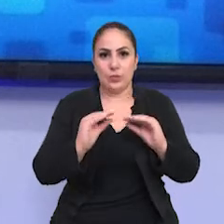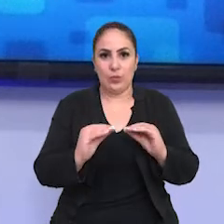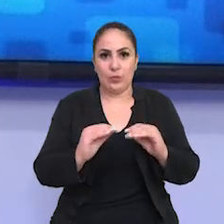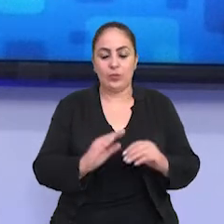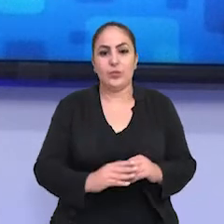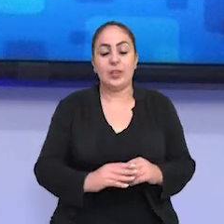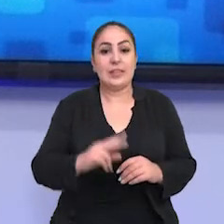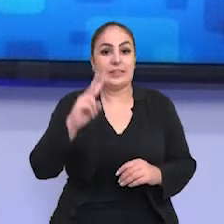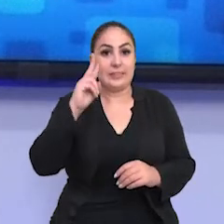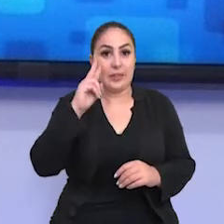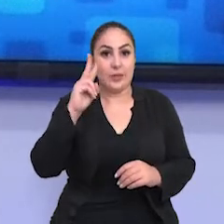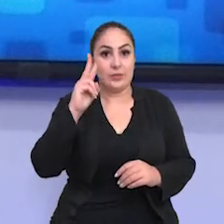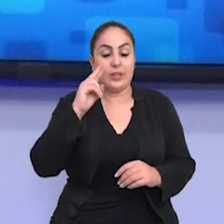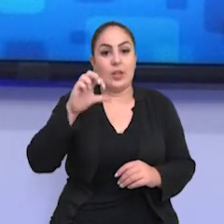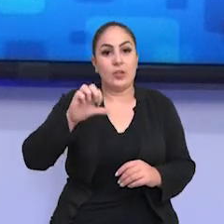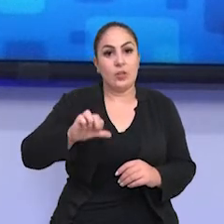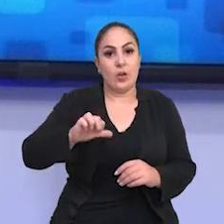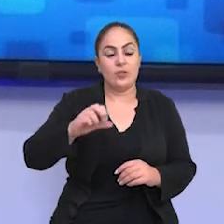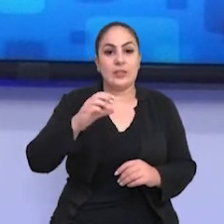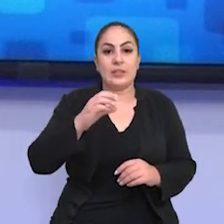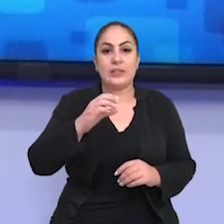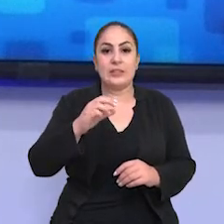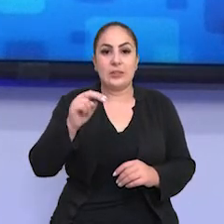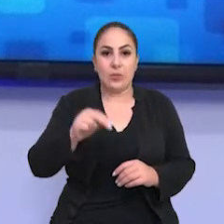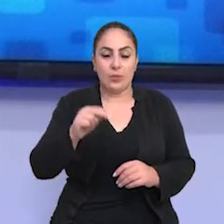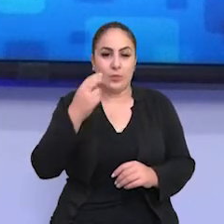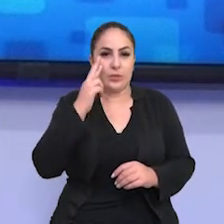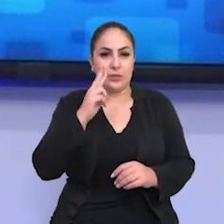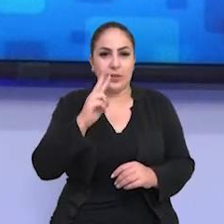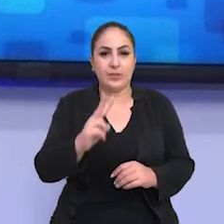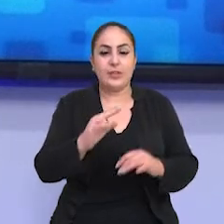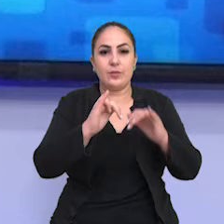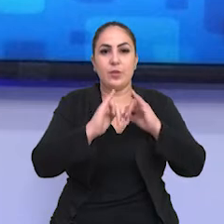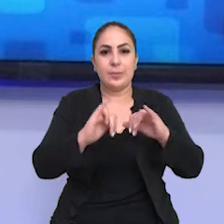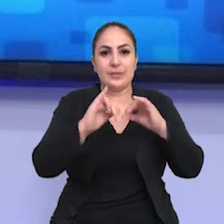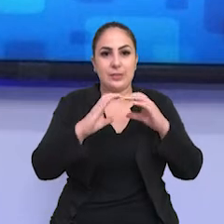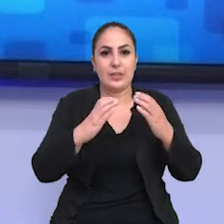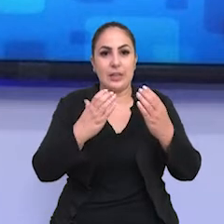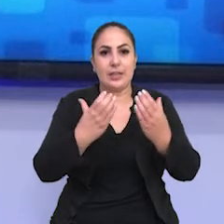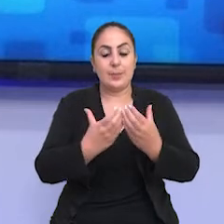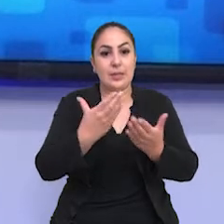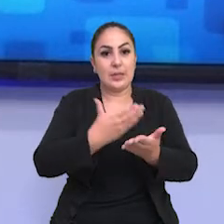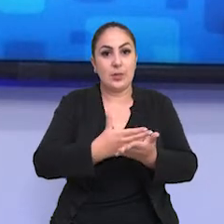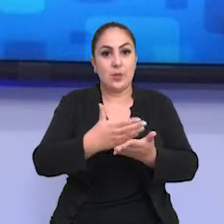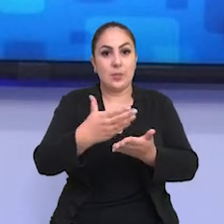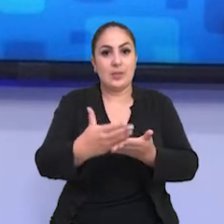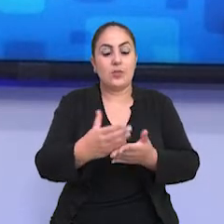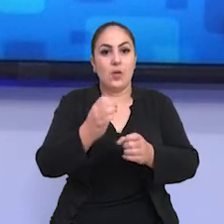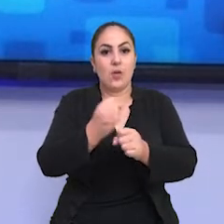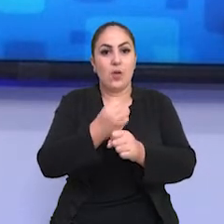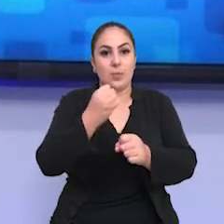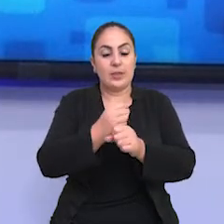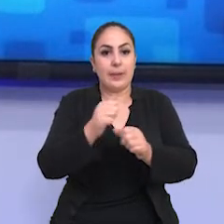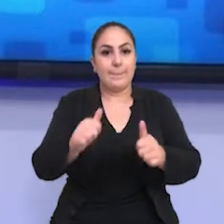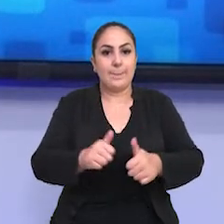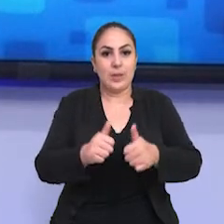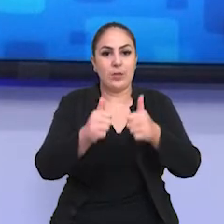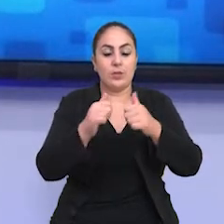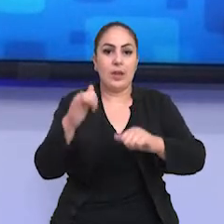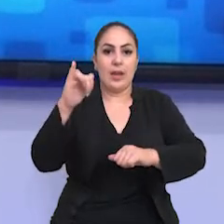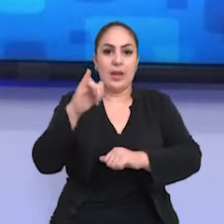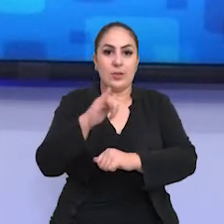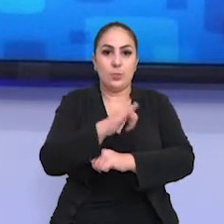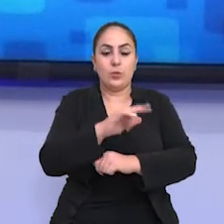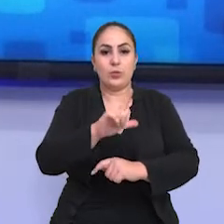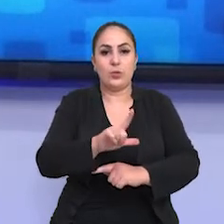Boa noite. Segunda-feira, 9 de novembro, e você vai ver no Jornal da Câmara que iniciaram as obras de